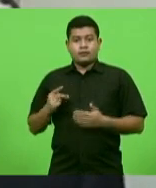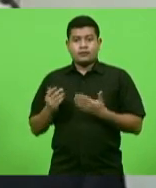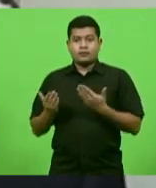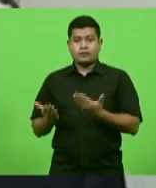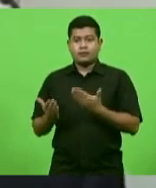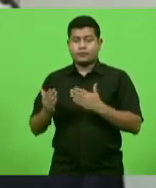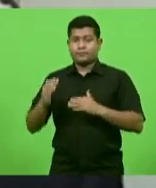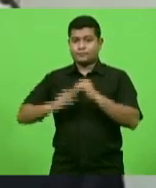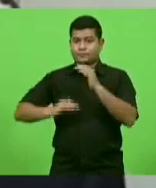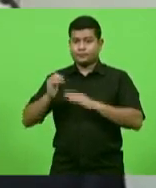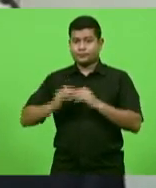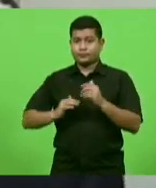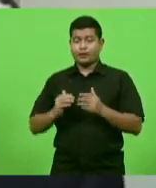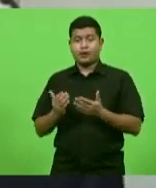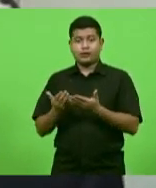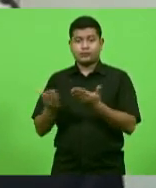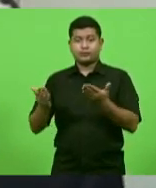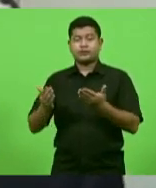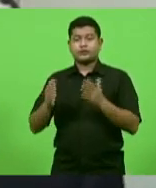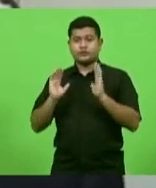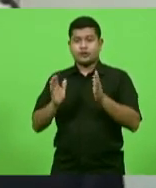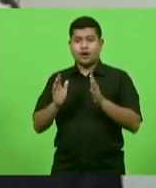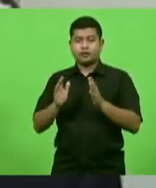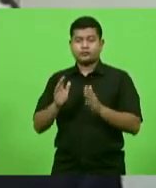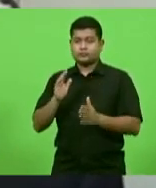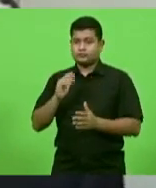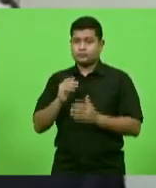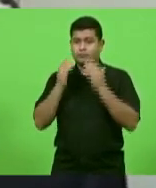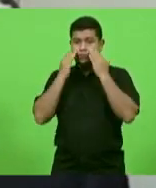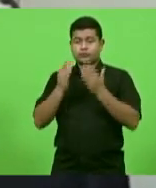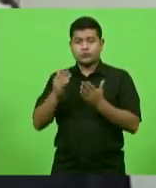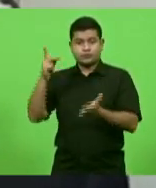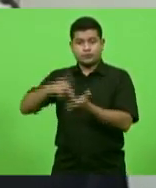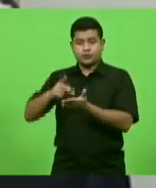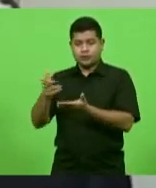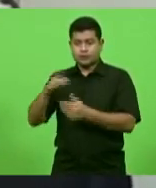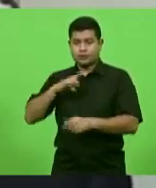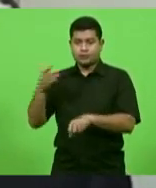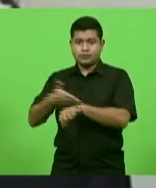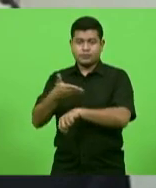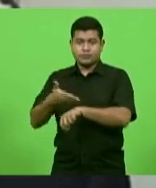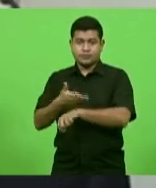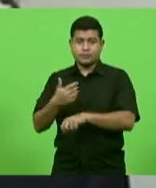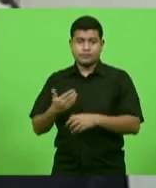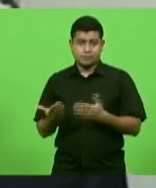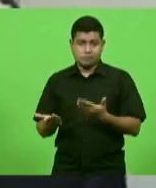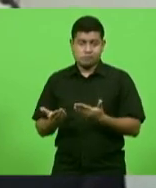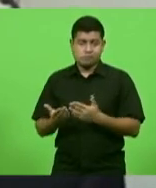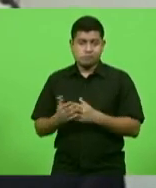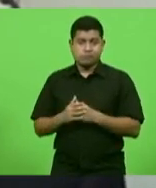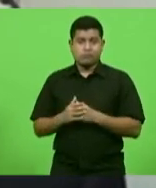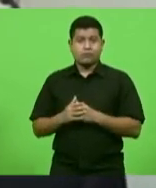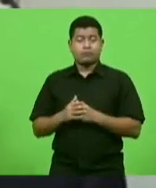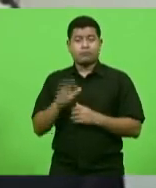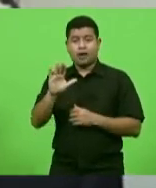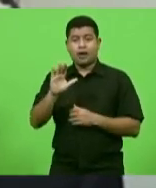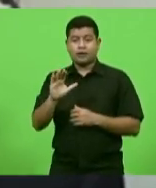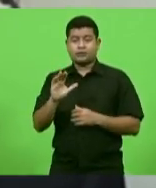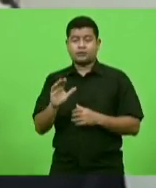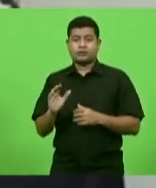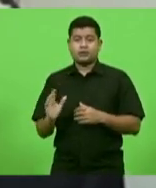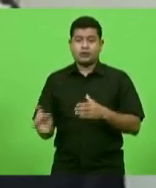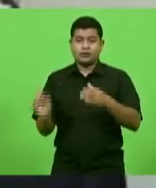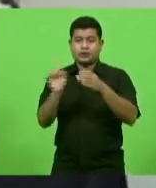responsabilização restou devidamente comprovado sendo que dentre a relação dos deputados não consta o senhor